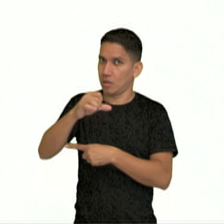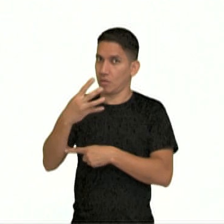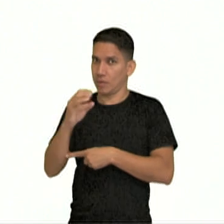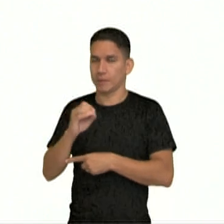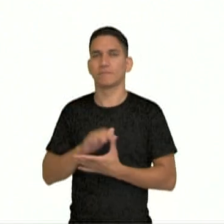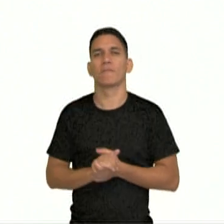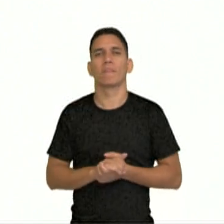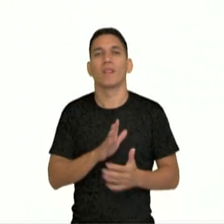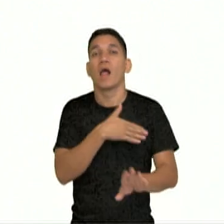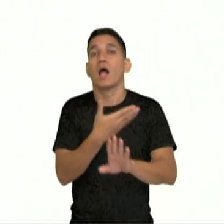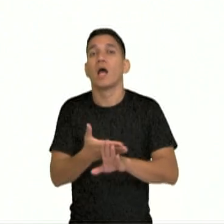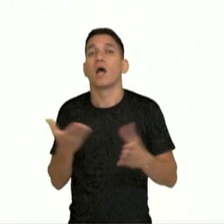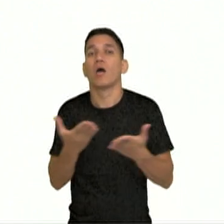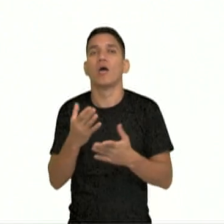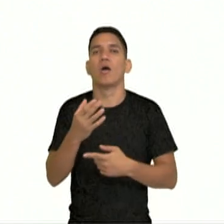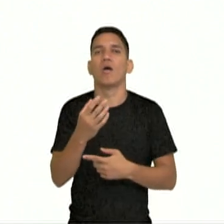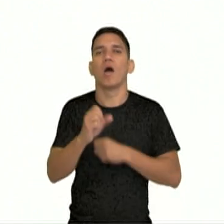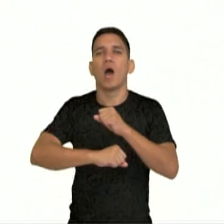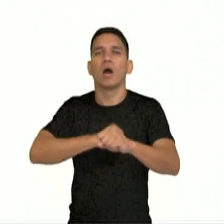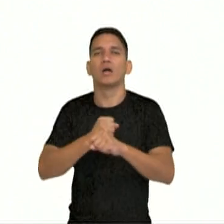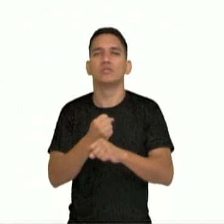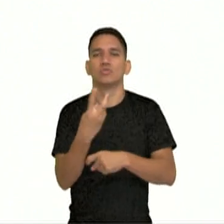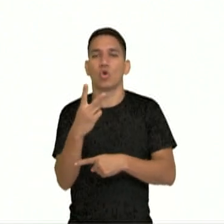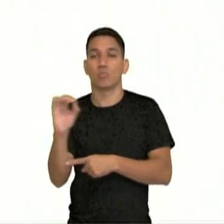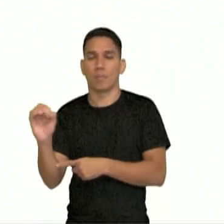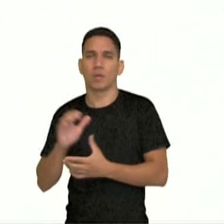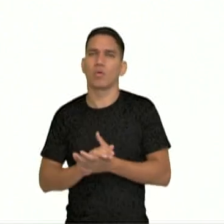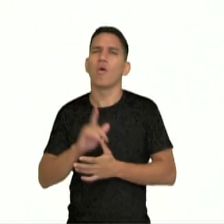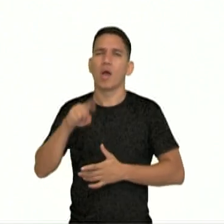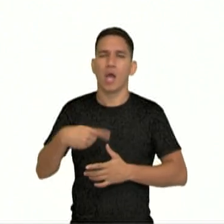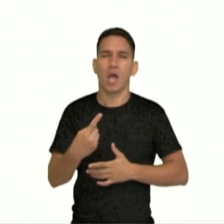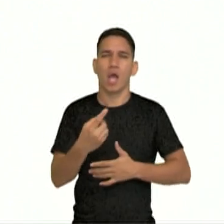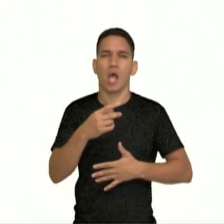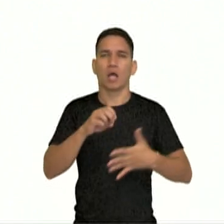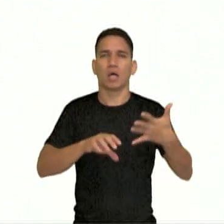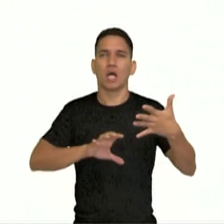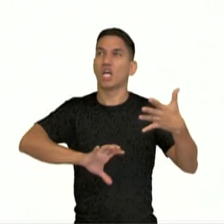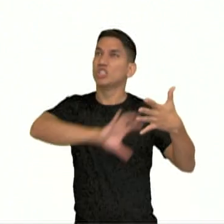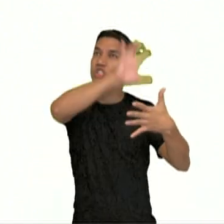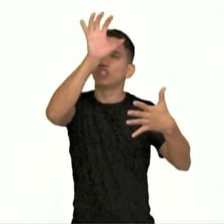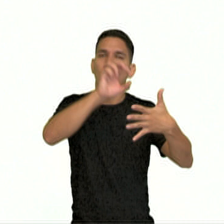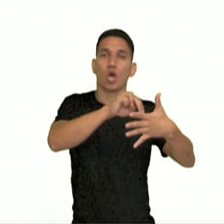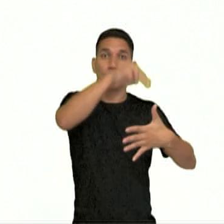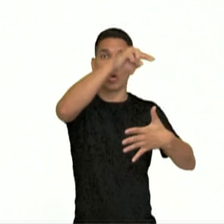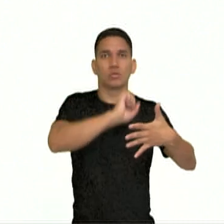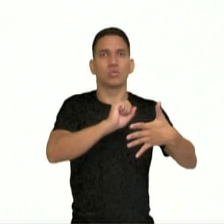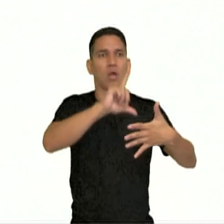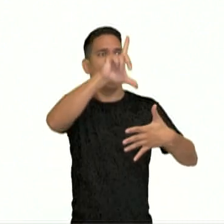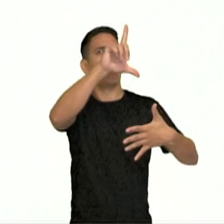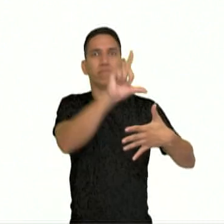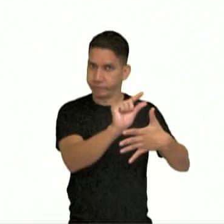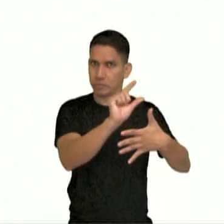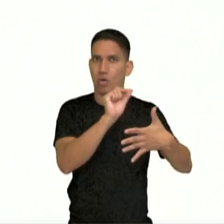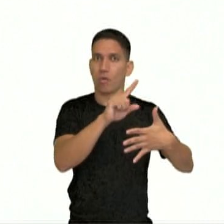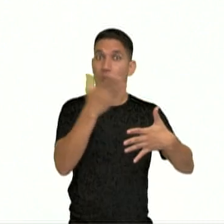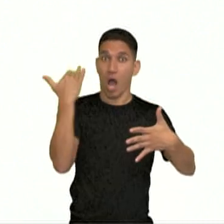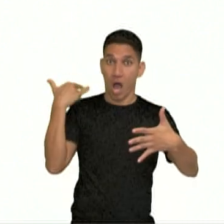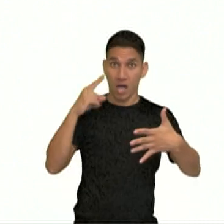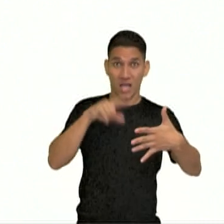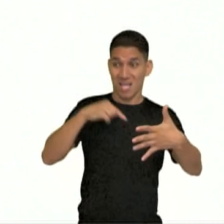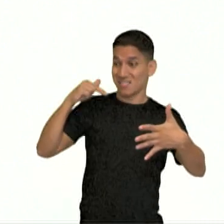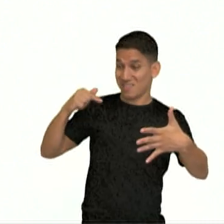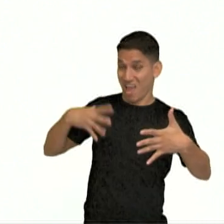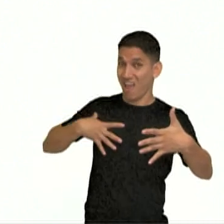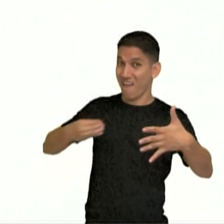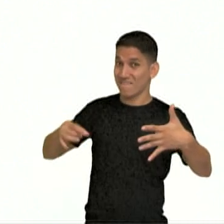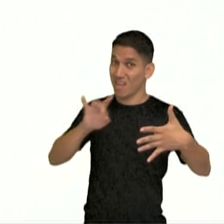2000, o que, que a gente tem? Por exemplo, na região norte, que estamos usando ali como comparação, uma queda significativa. Eram 7 filhos por